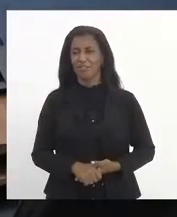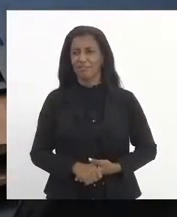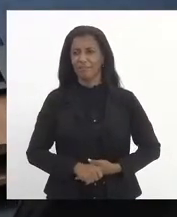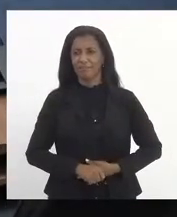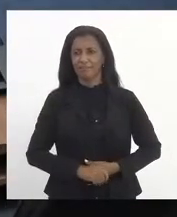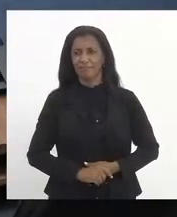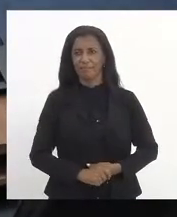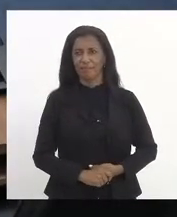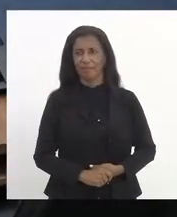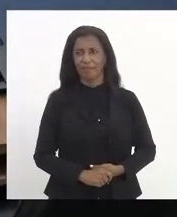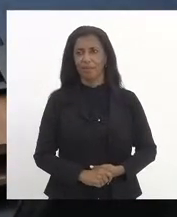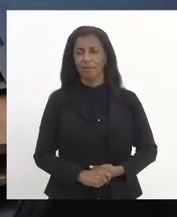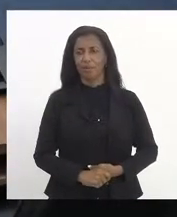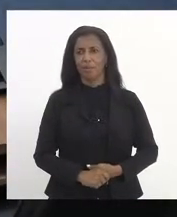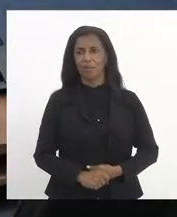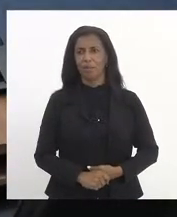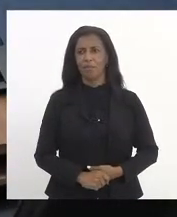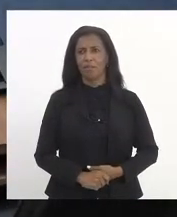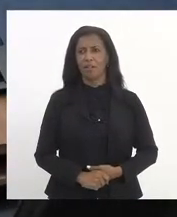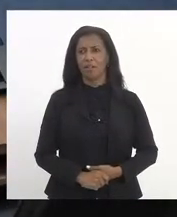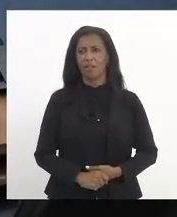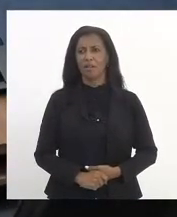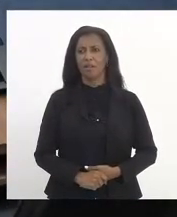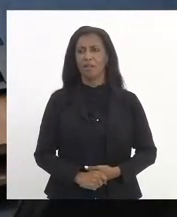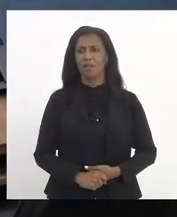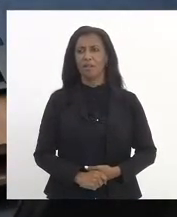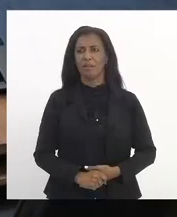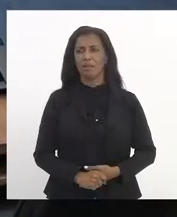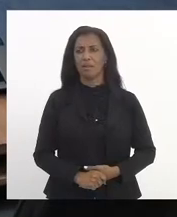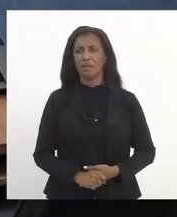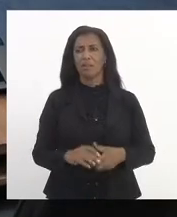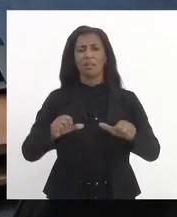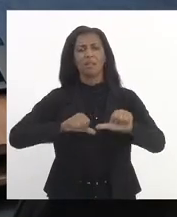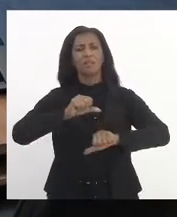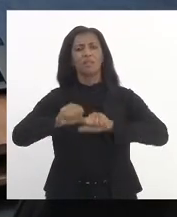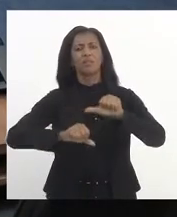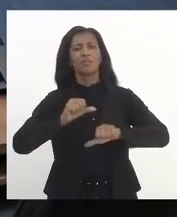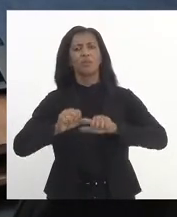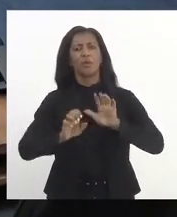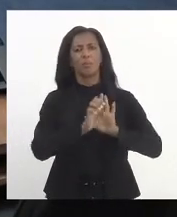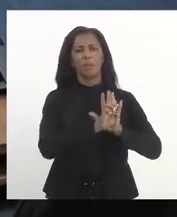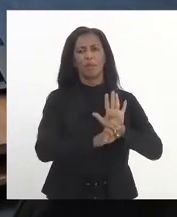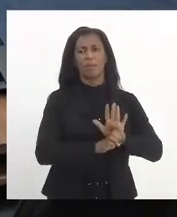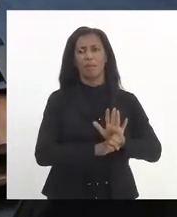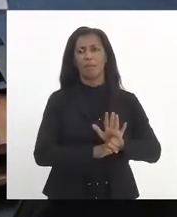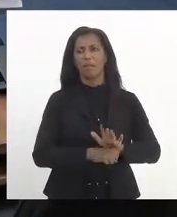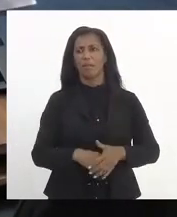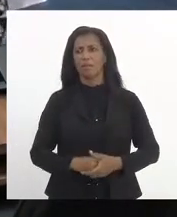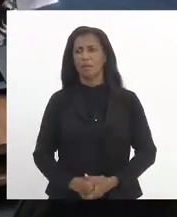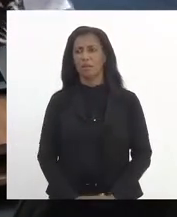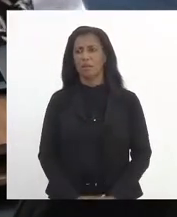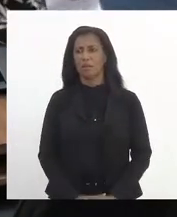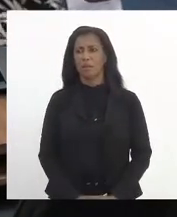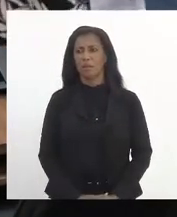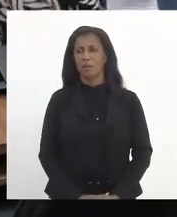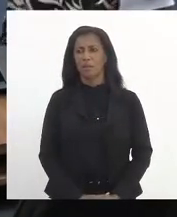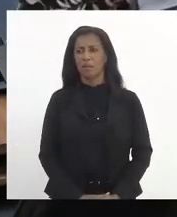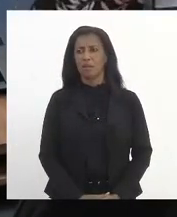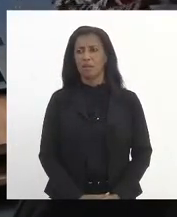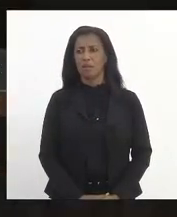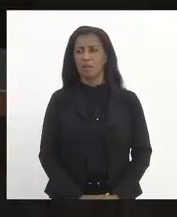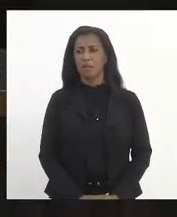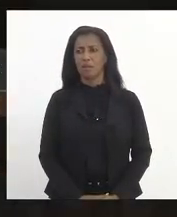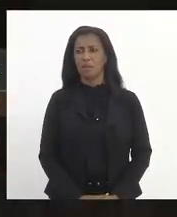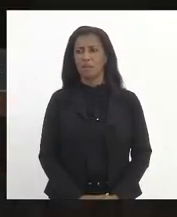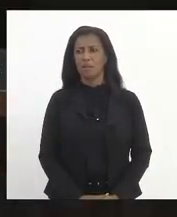mediação? Pode ser, faz com emendas, transformando em substitutivo. E ao invés de ele... Não. Ao